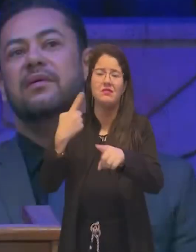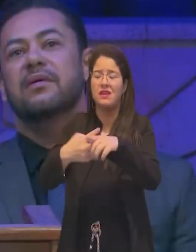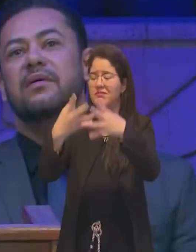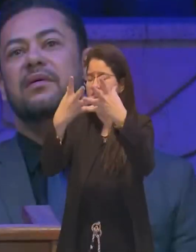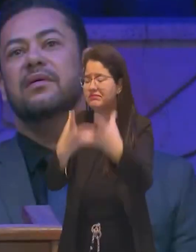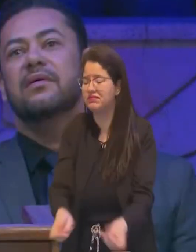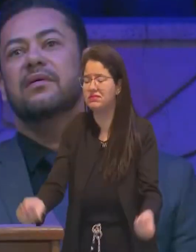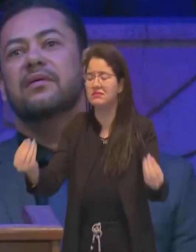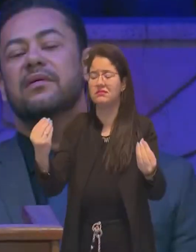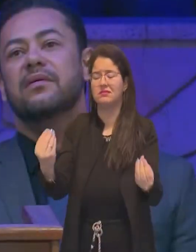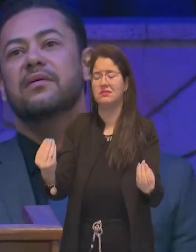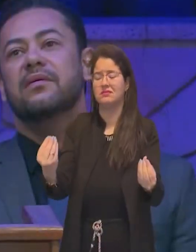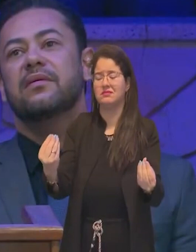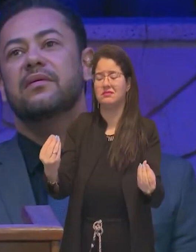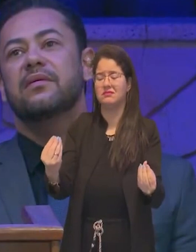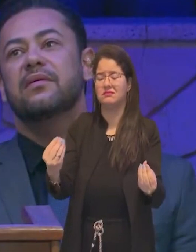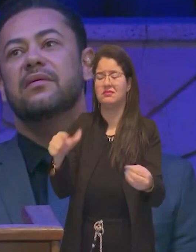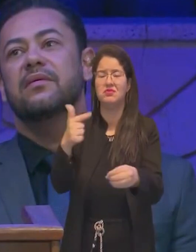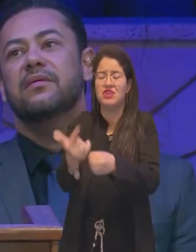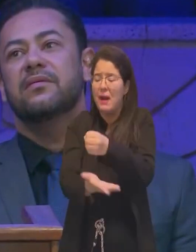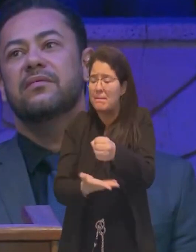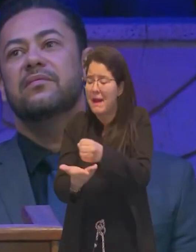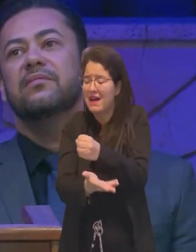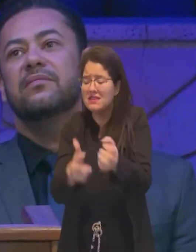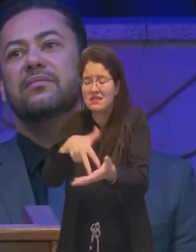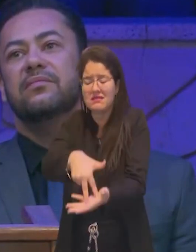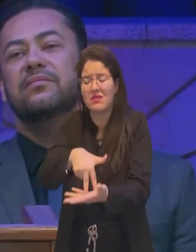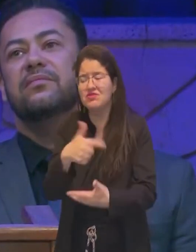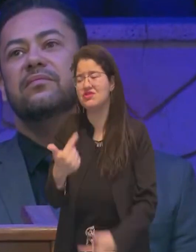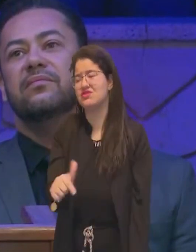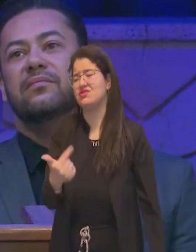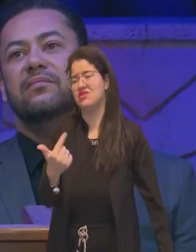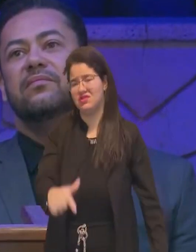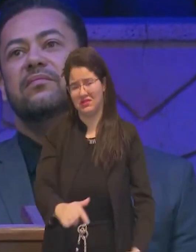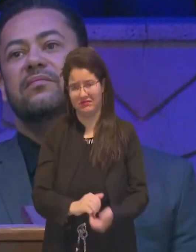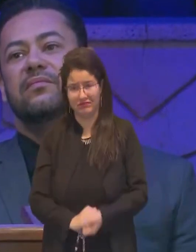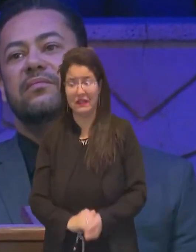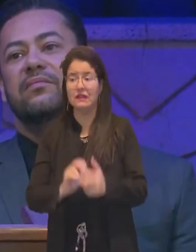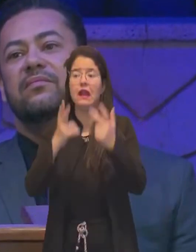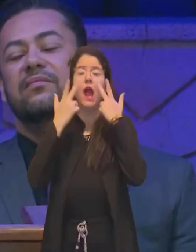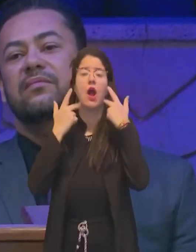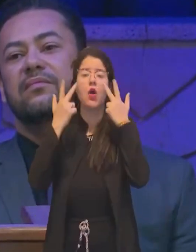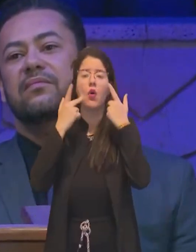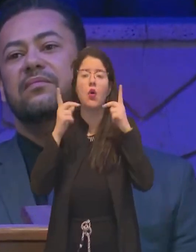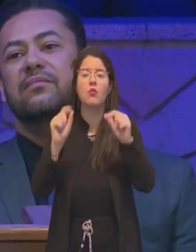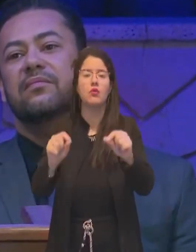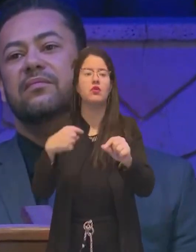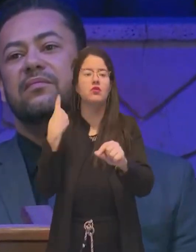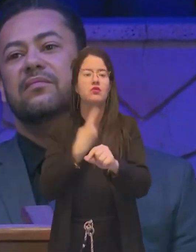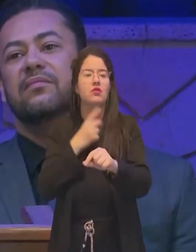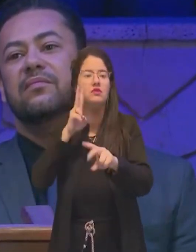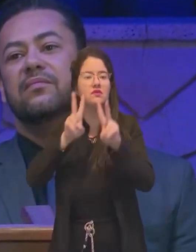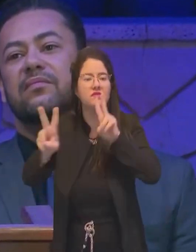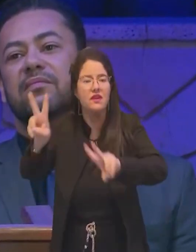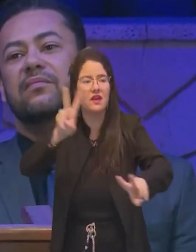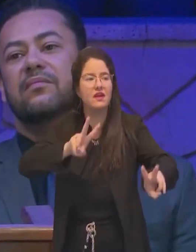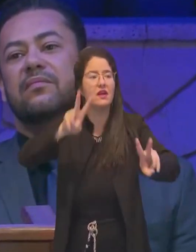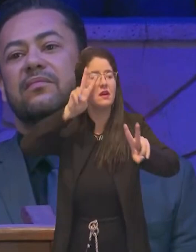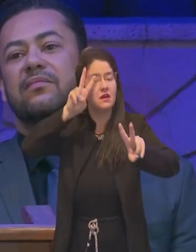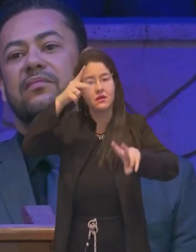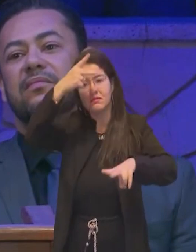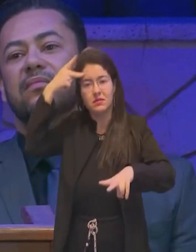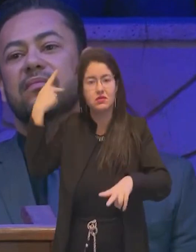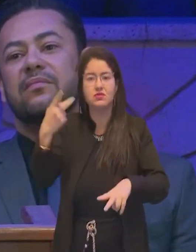em si mesmas. Elas eram infundadas. É muito comum hoje a gente ver muitos ativismos, coisas